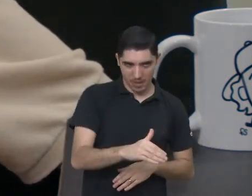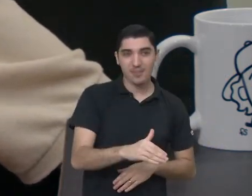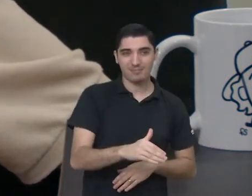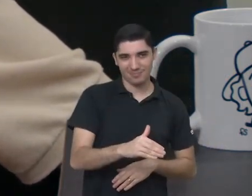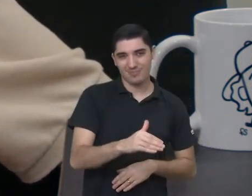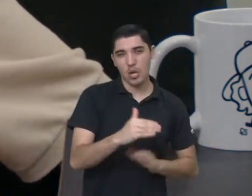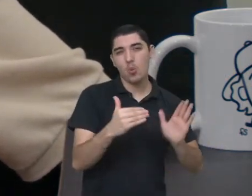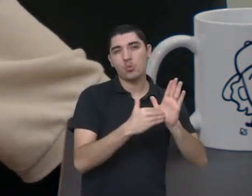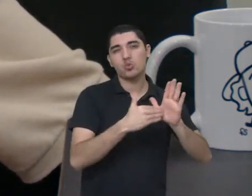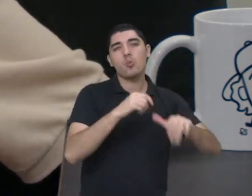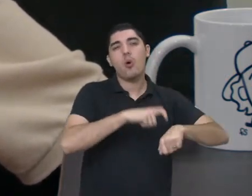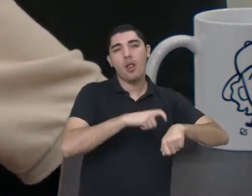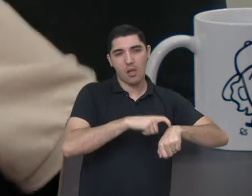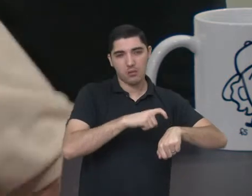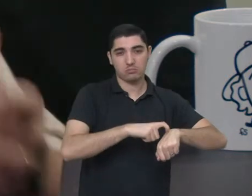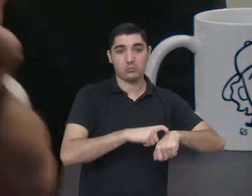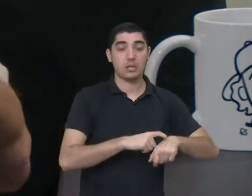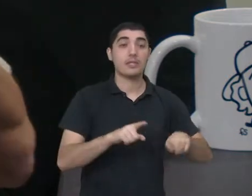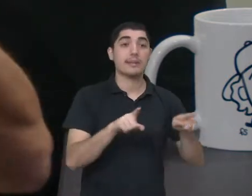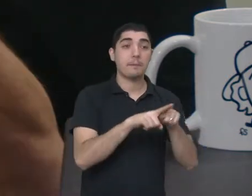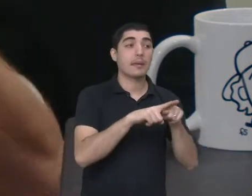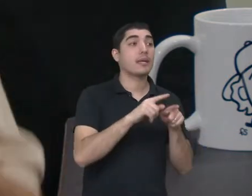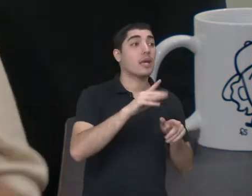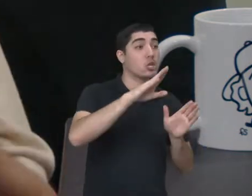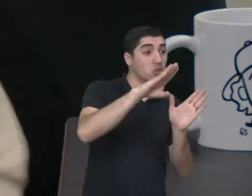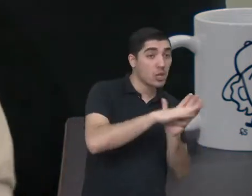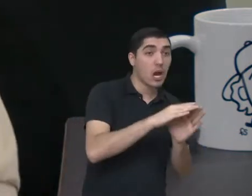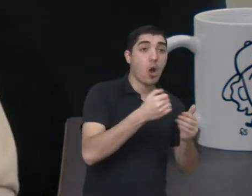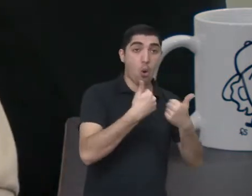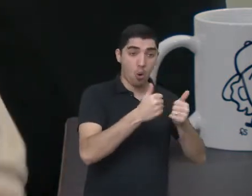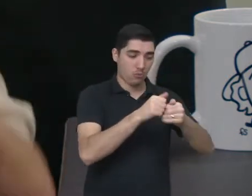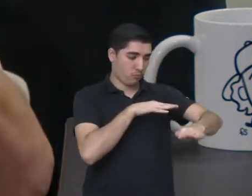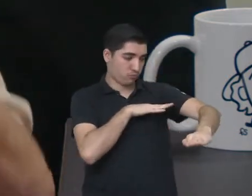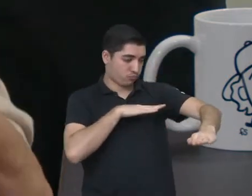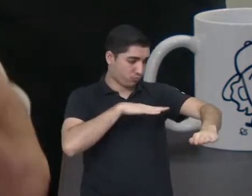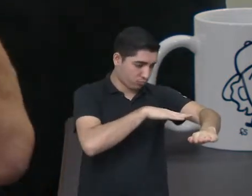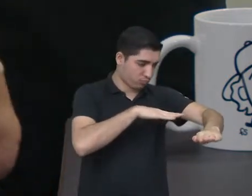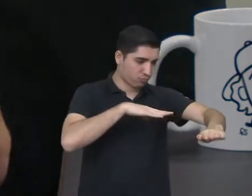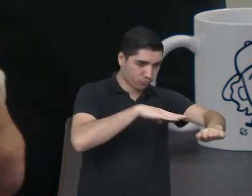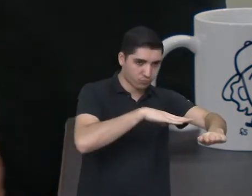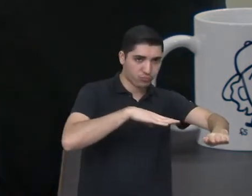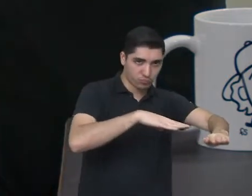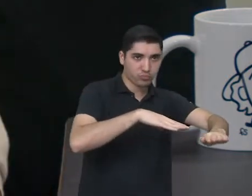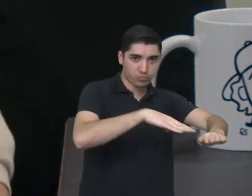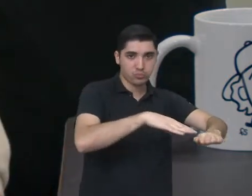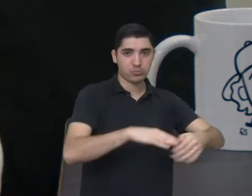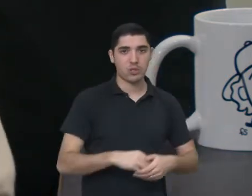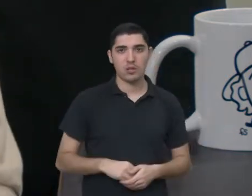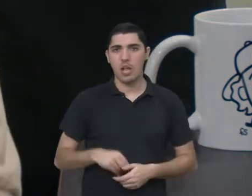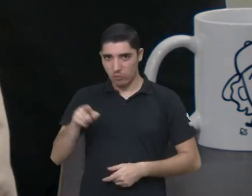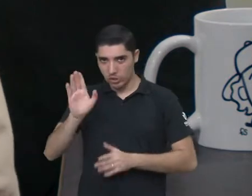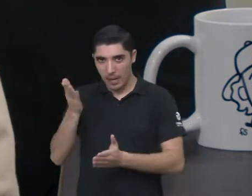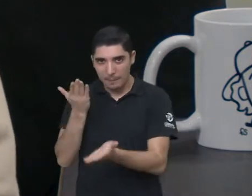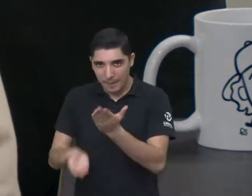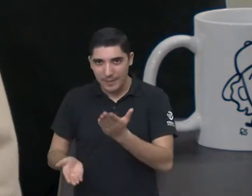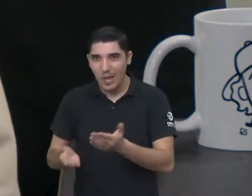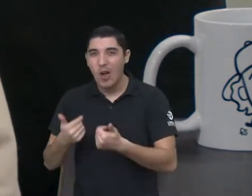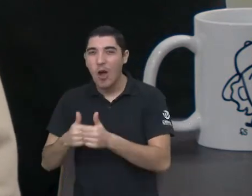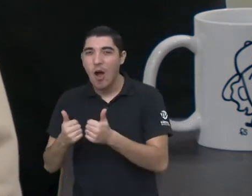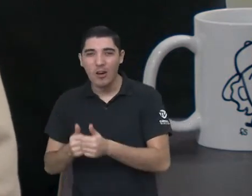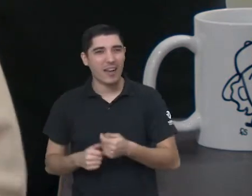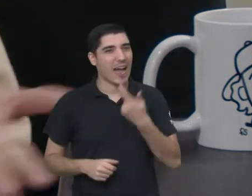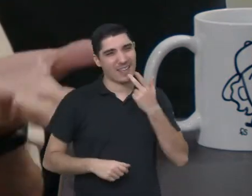vestiário, deram de frente com os jogadores, todos lá tomando banho, preparados para tomar banho, os 3 deram um passo para frente e 3